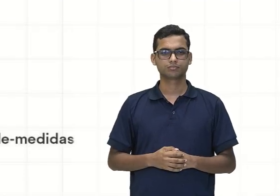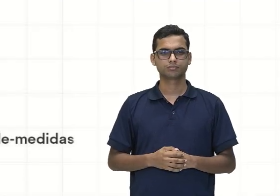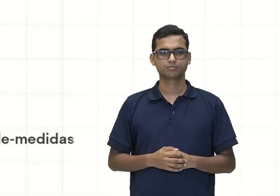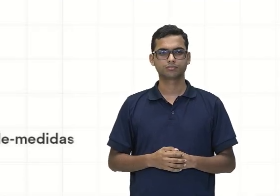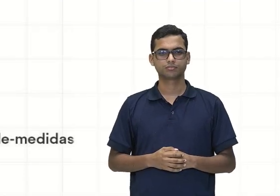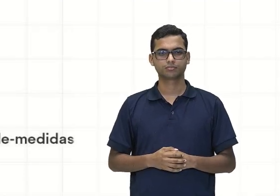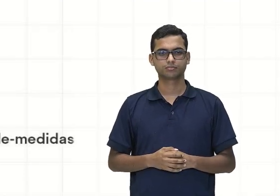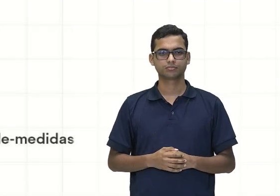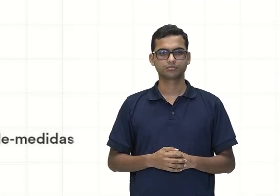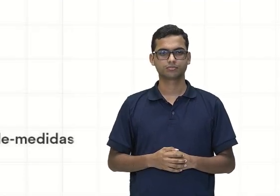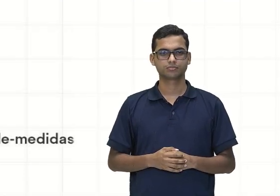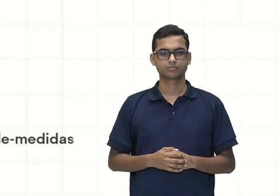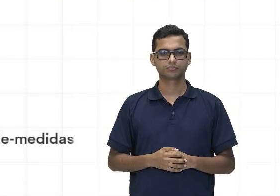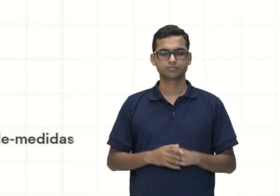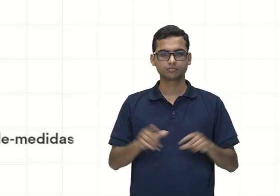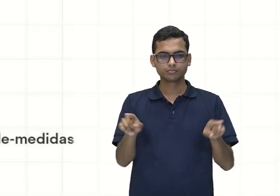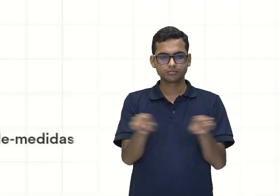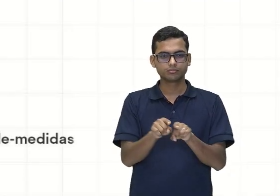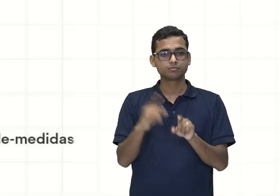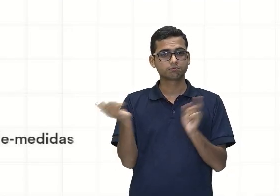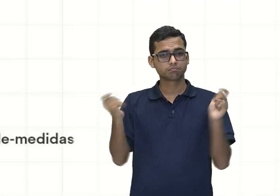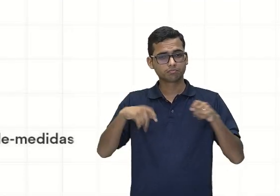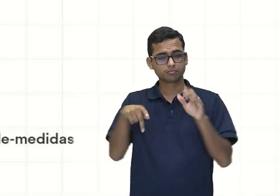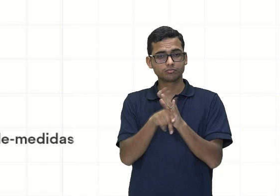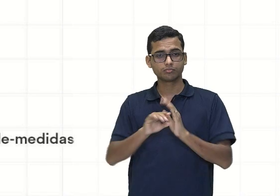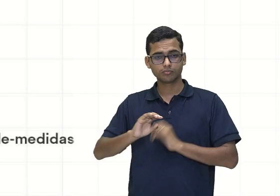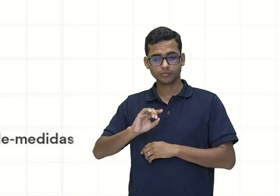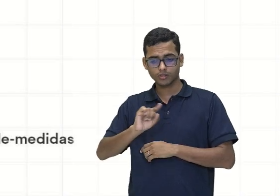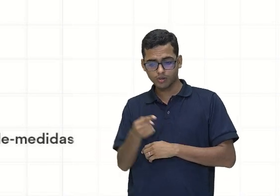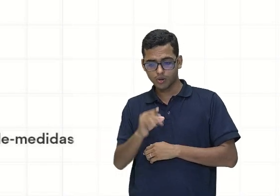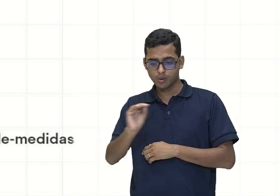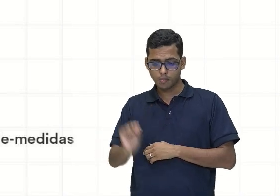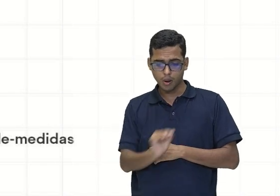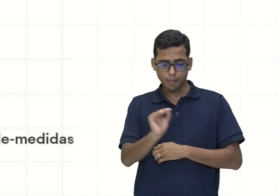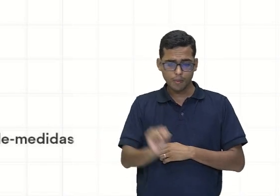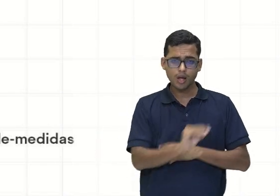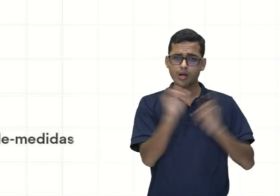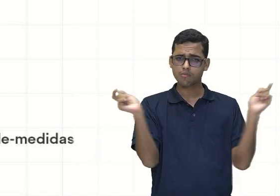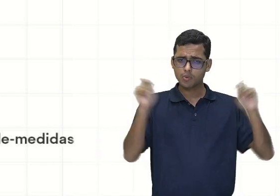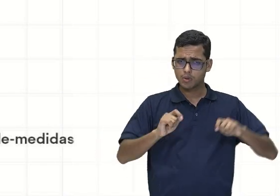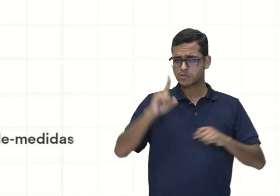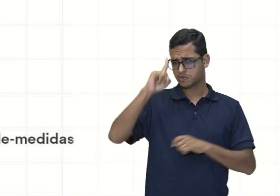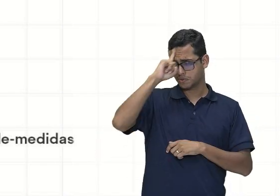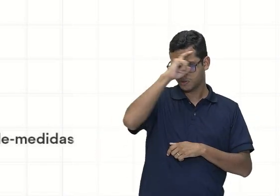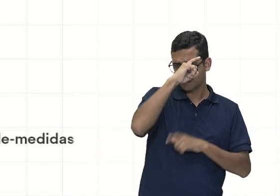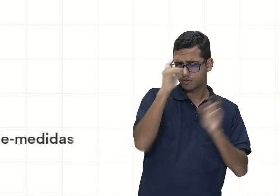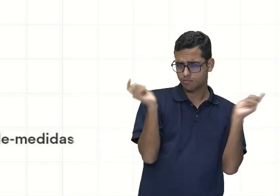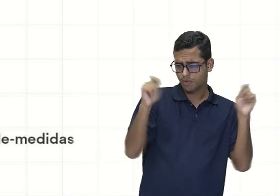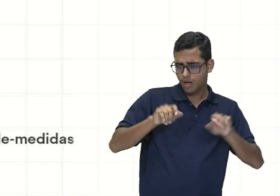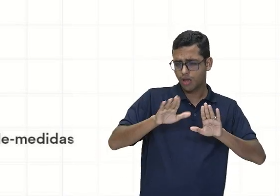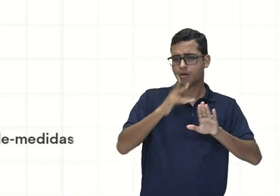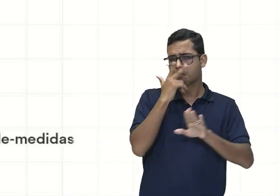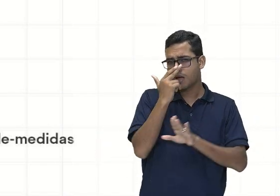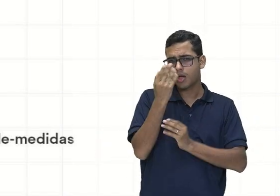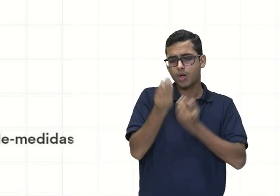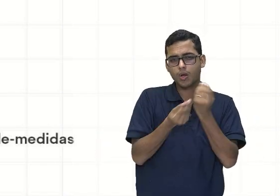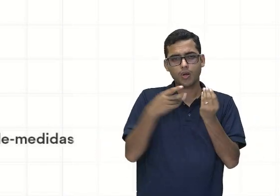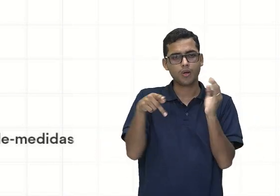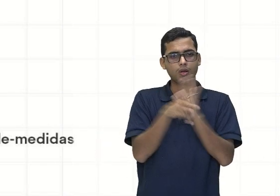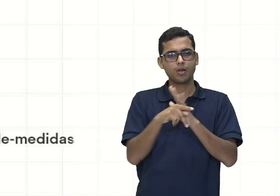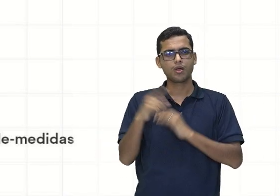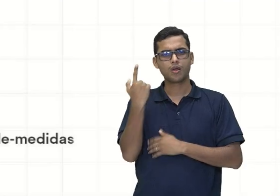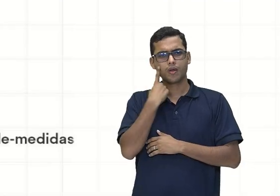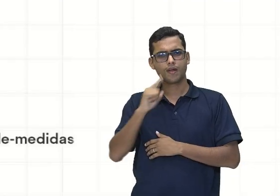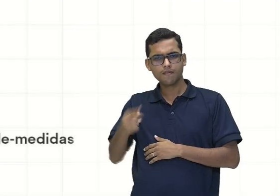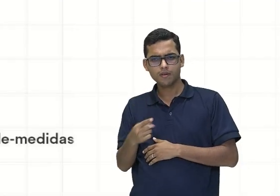vírgula, mas como eu sei que às vezes pode parecer um pouco complicado para vocês, essa questão de que, caminha com a vírgula